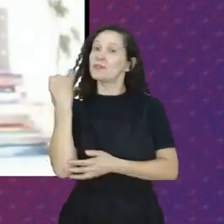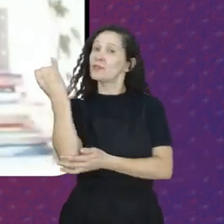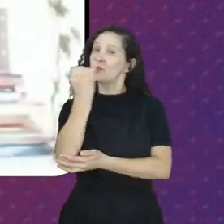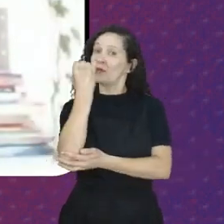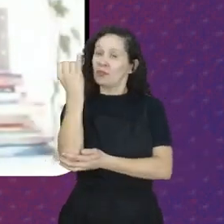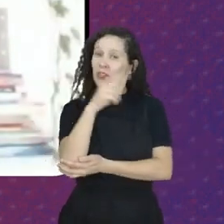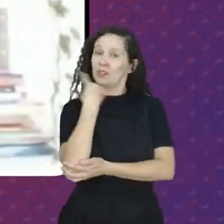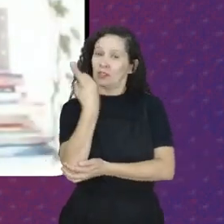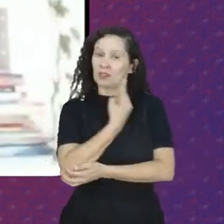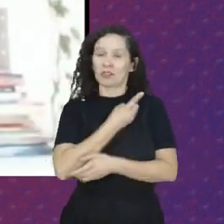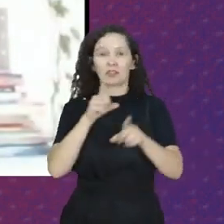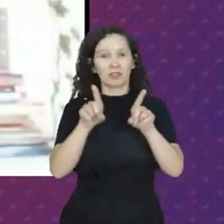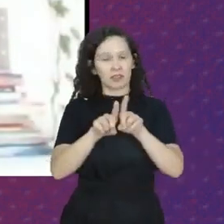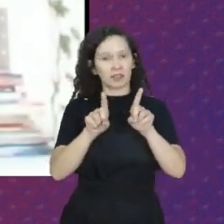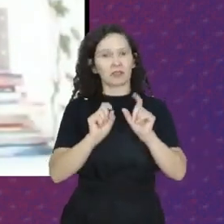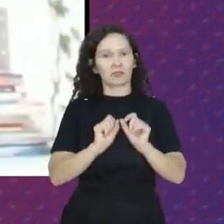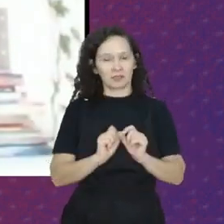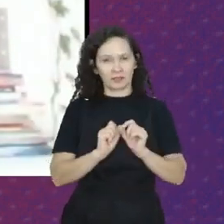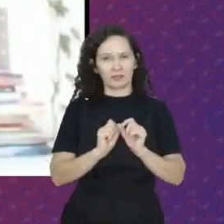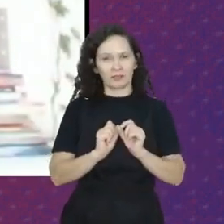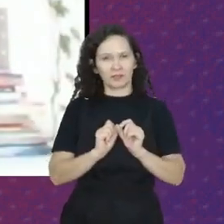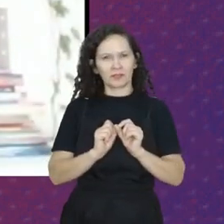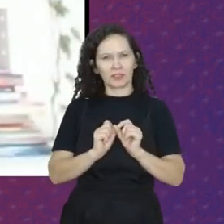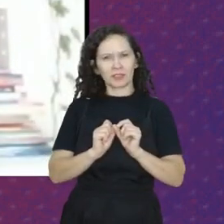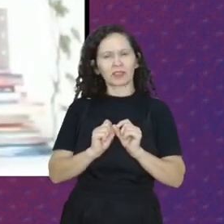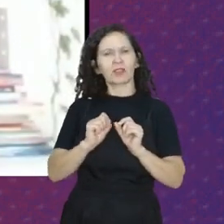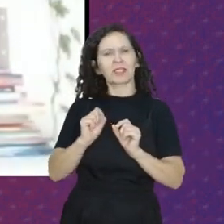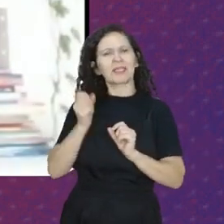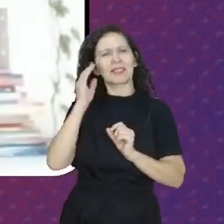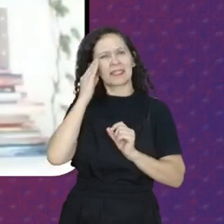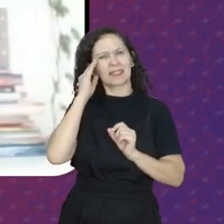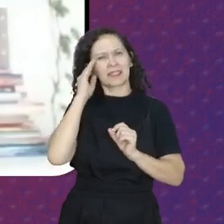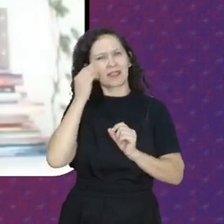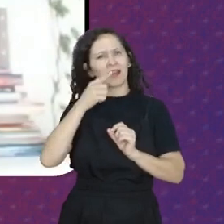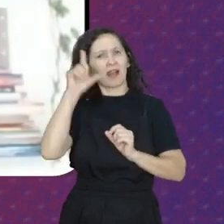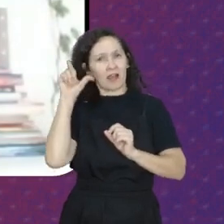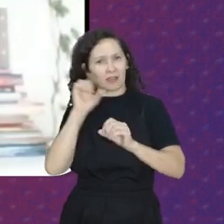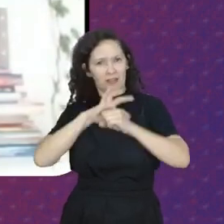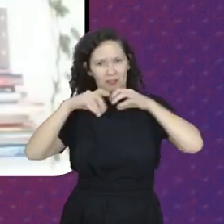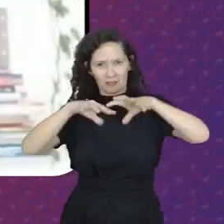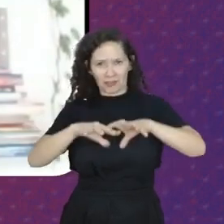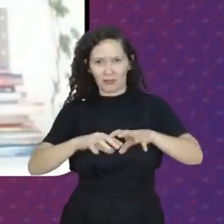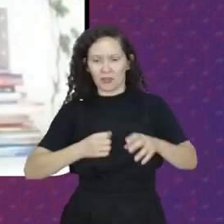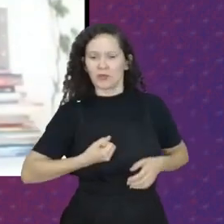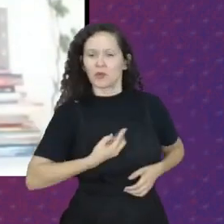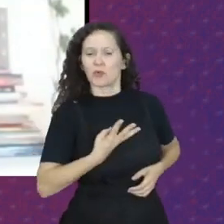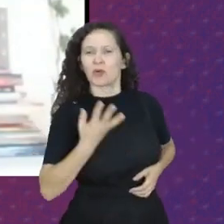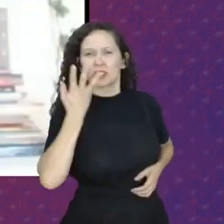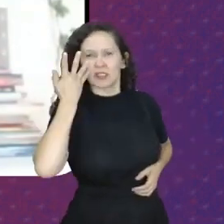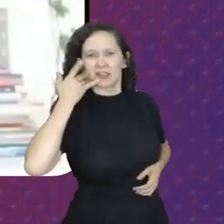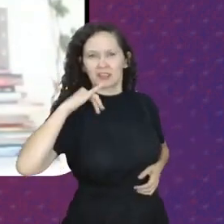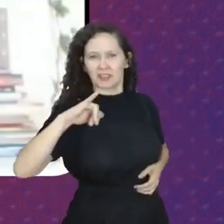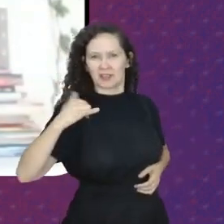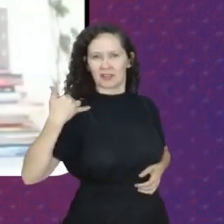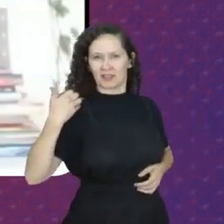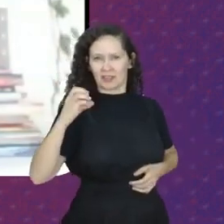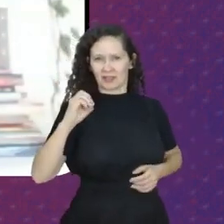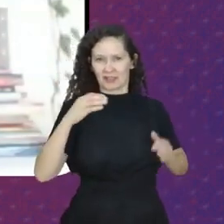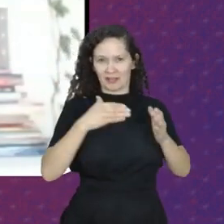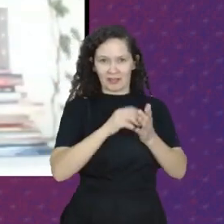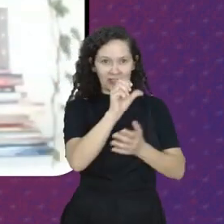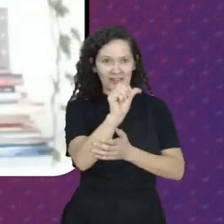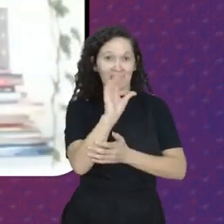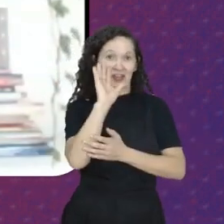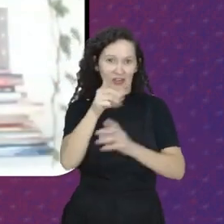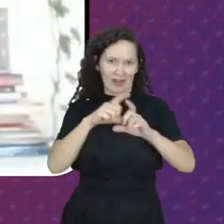Importante também a gente considerar que antes da pandemia, o número de crianças de 0 a 6 anos em famílias pobres já